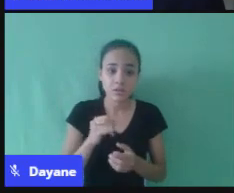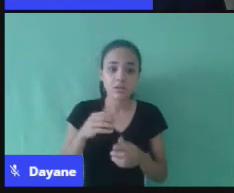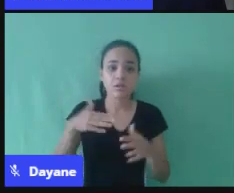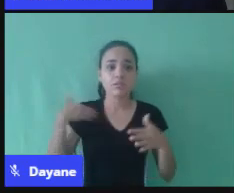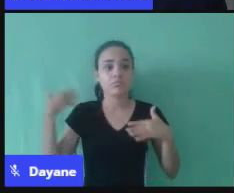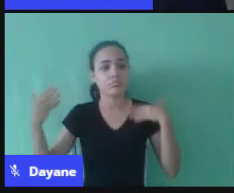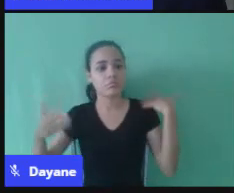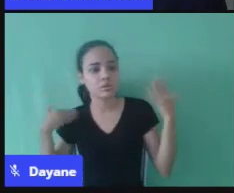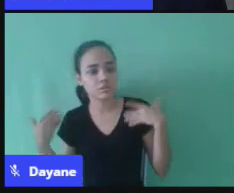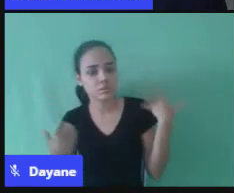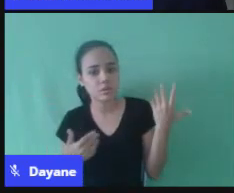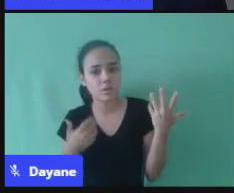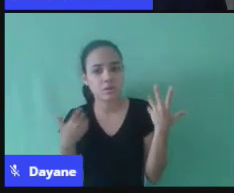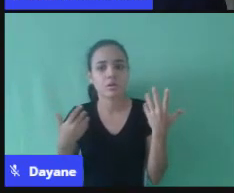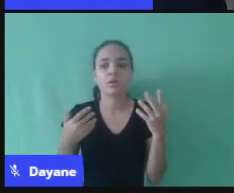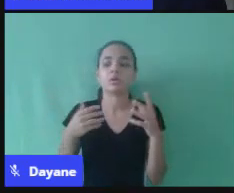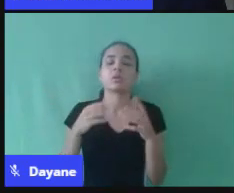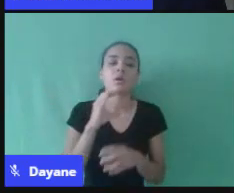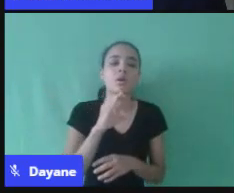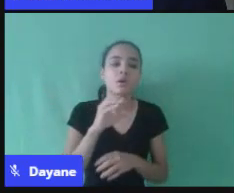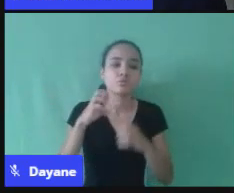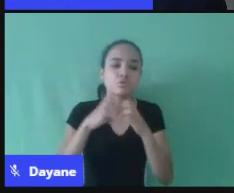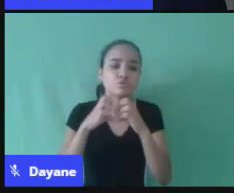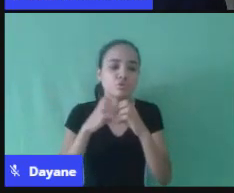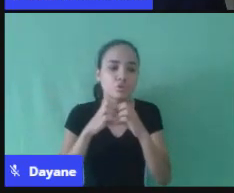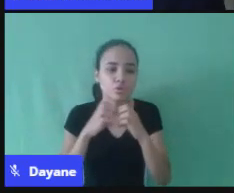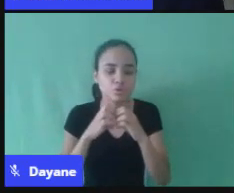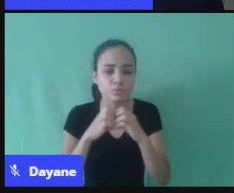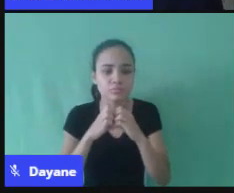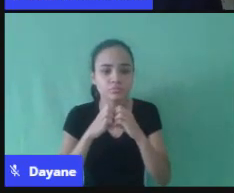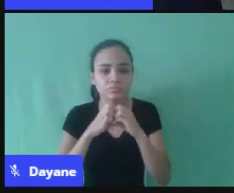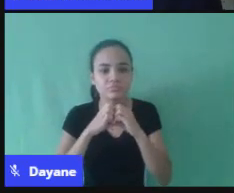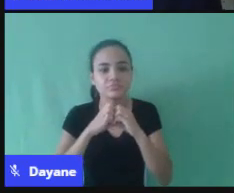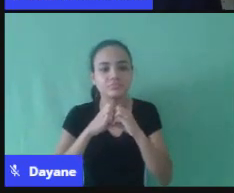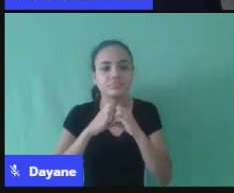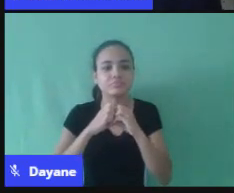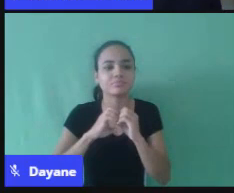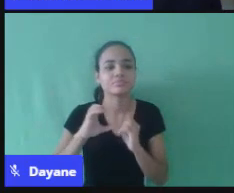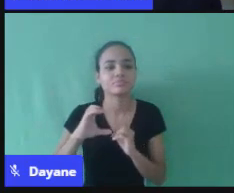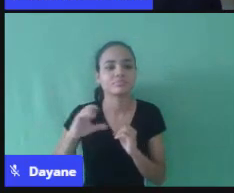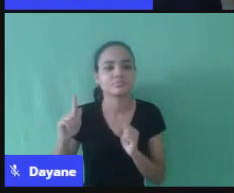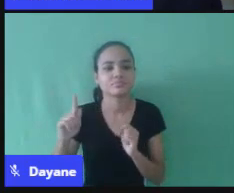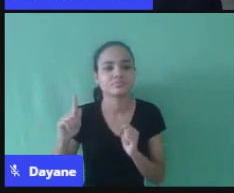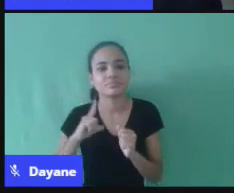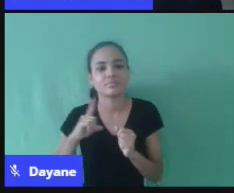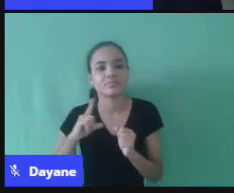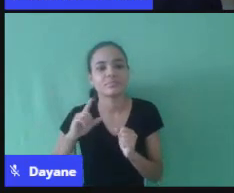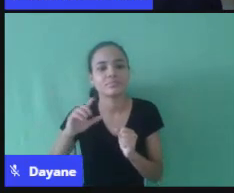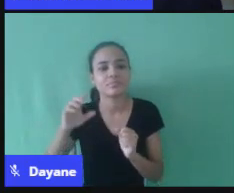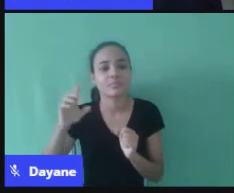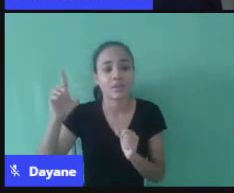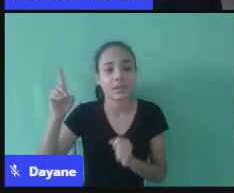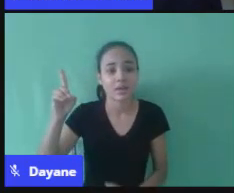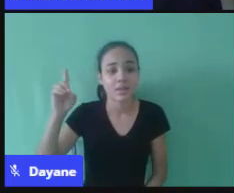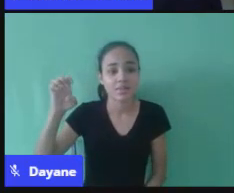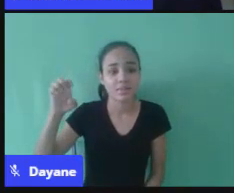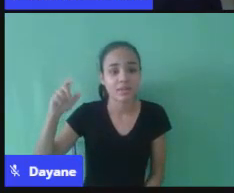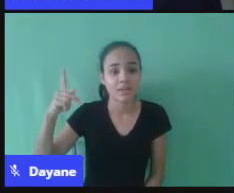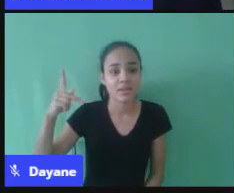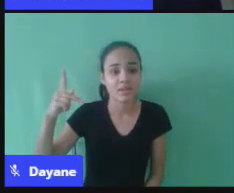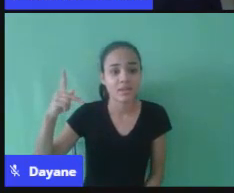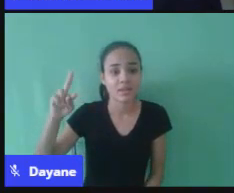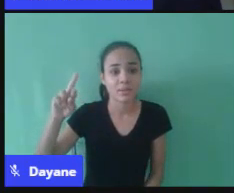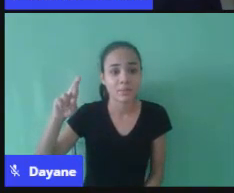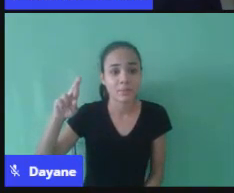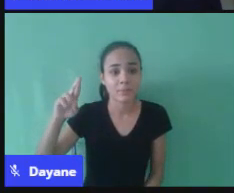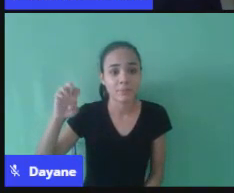lá um fundo de vale. Então, nós temos uma depressão. Tanto é que você vê o shopping mais acima